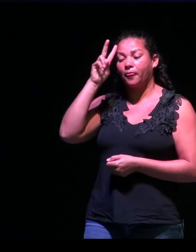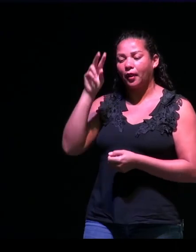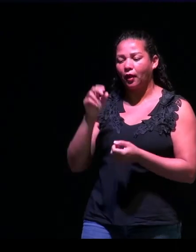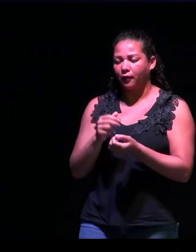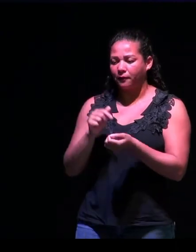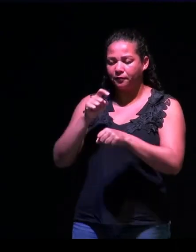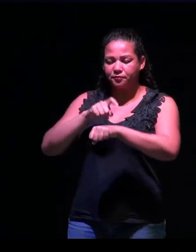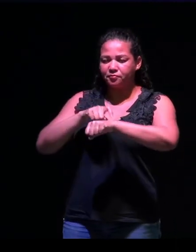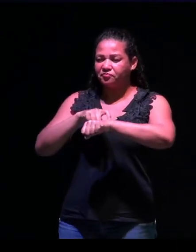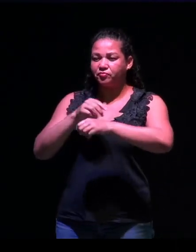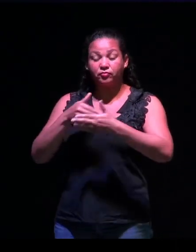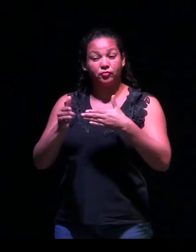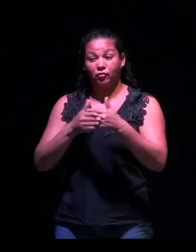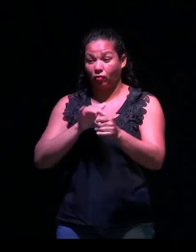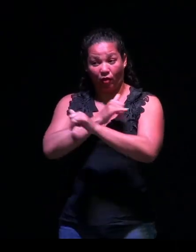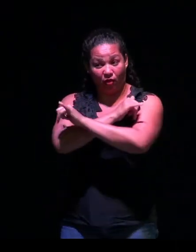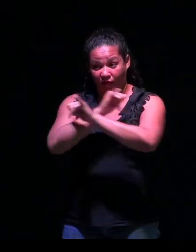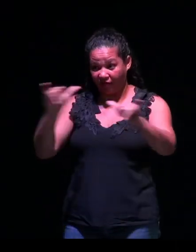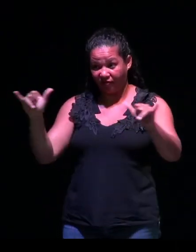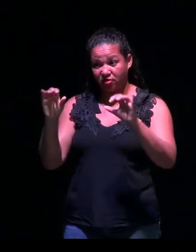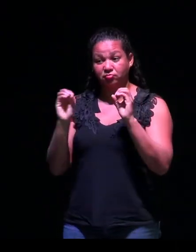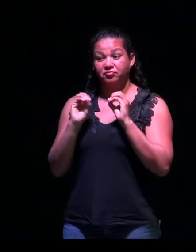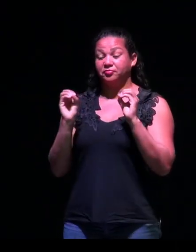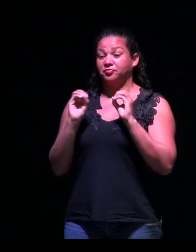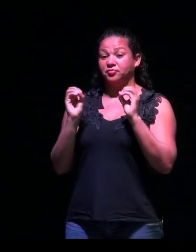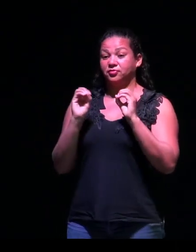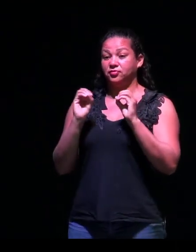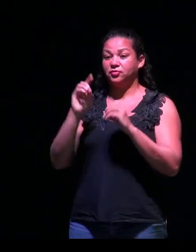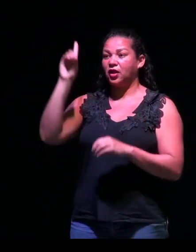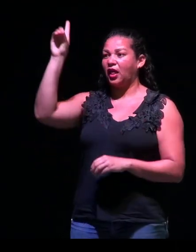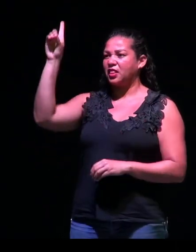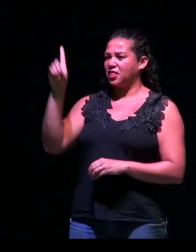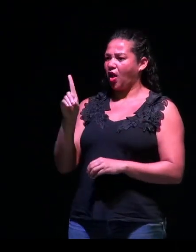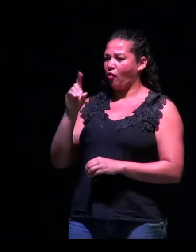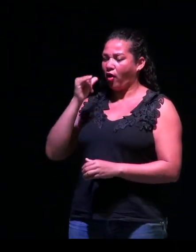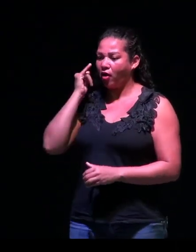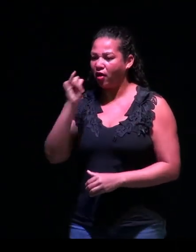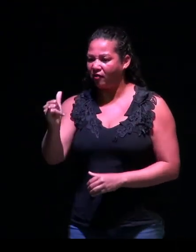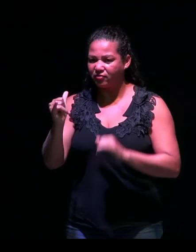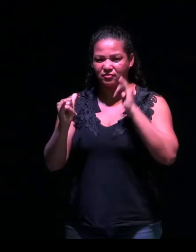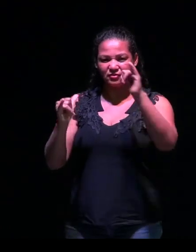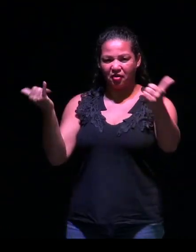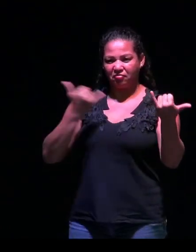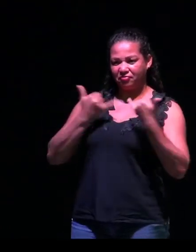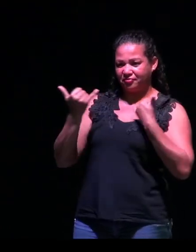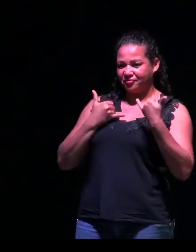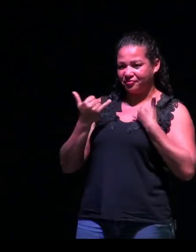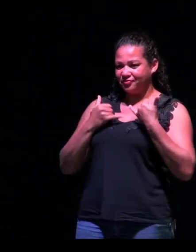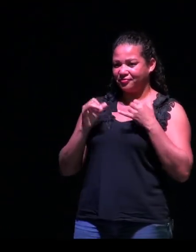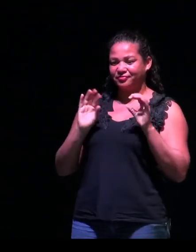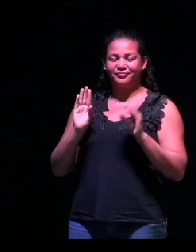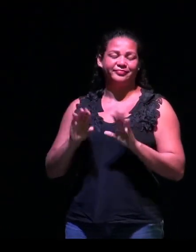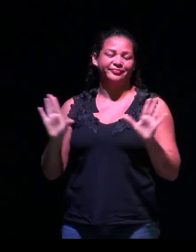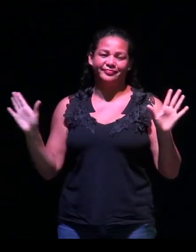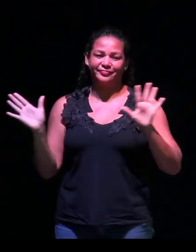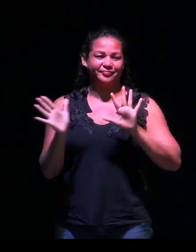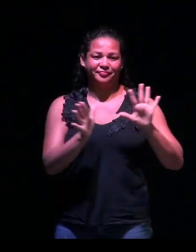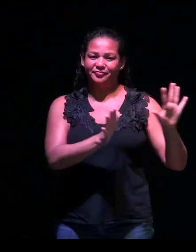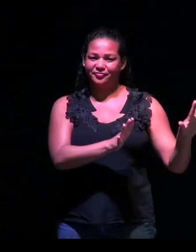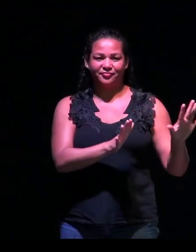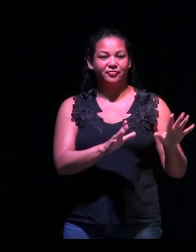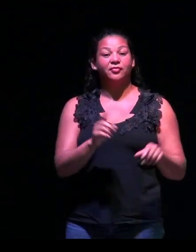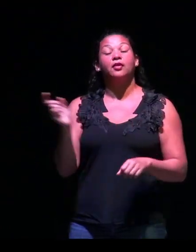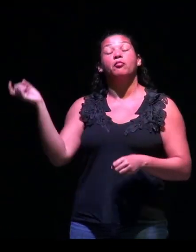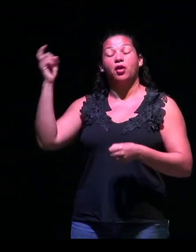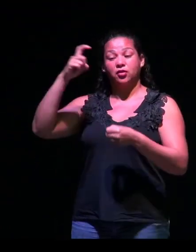qualquer hora, não tem aviso. Deus não tem compromisso de mandar um aviso para você, além da pregação do Evangelho, que está dizendo, Ele vai voltar,